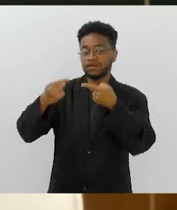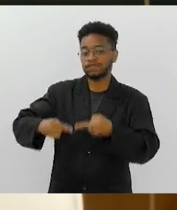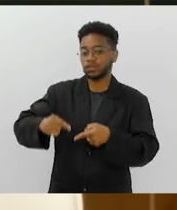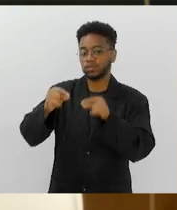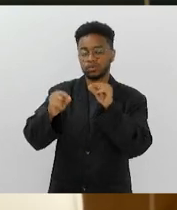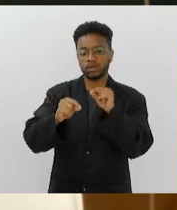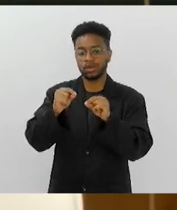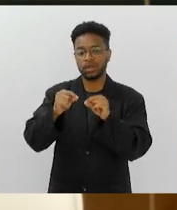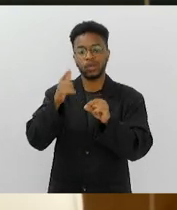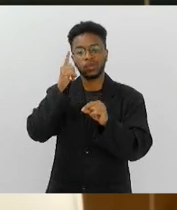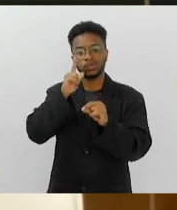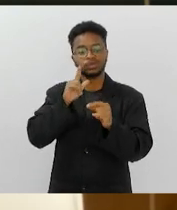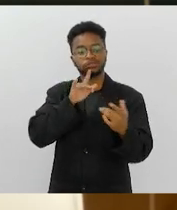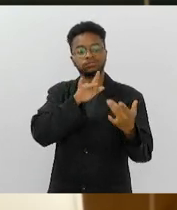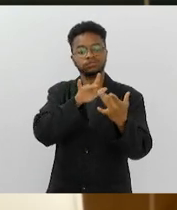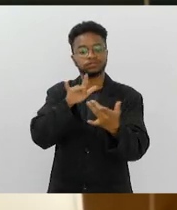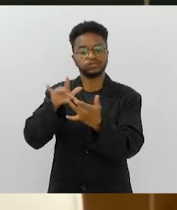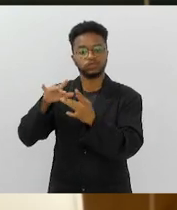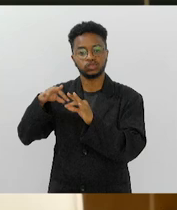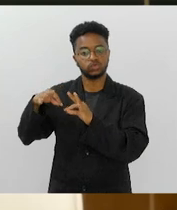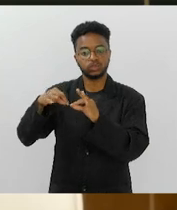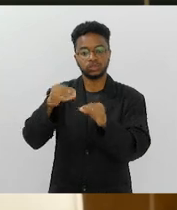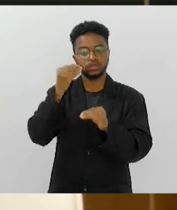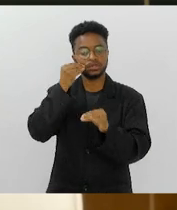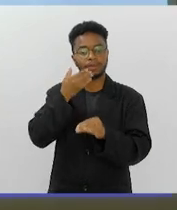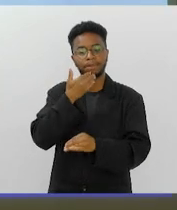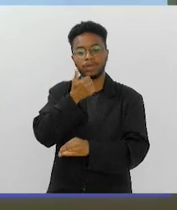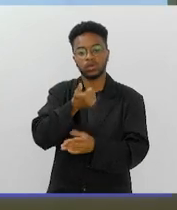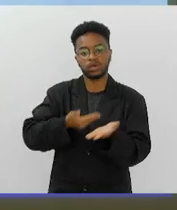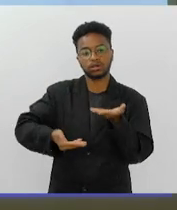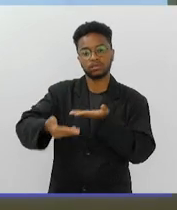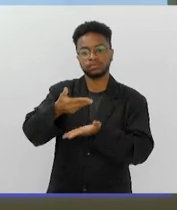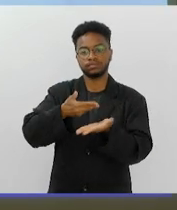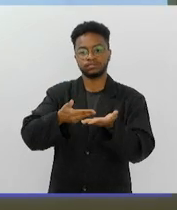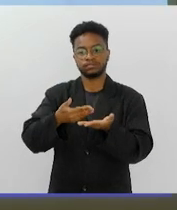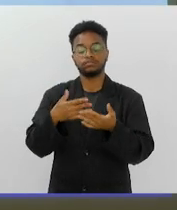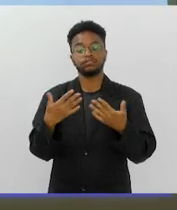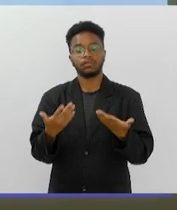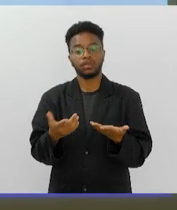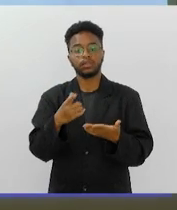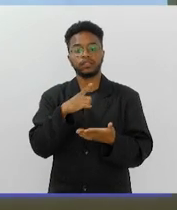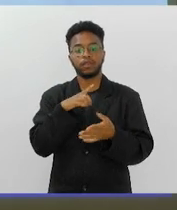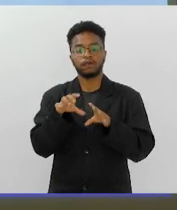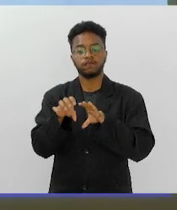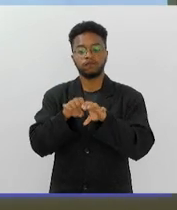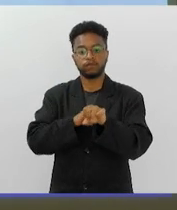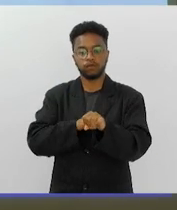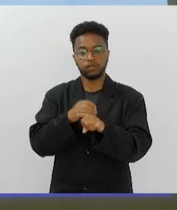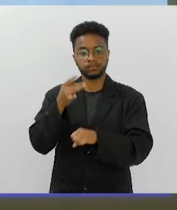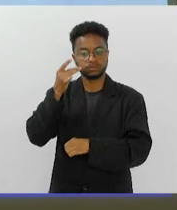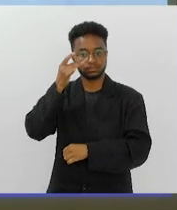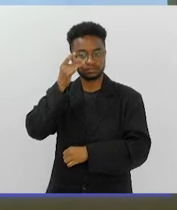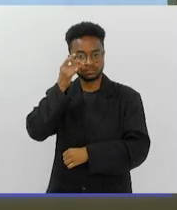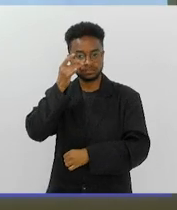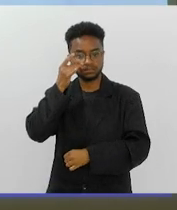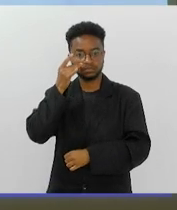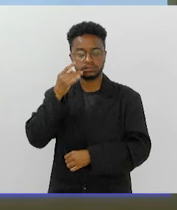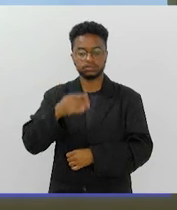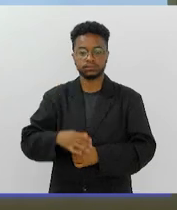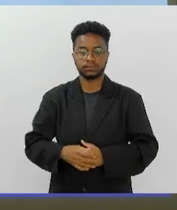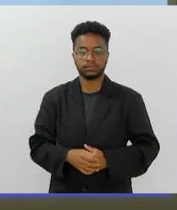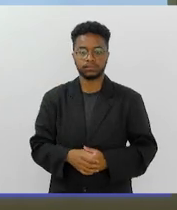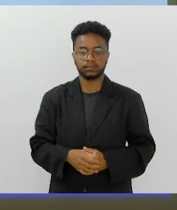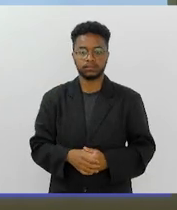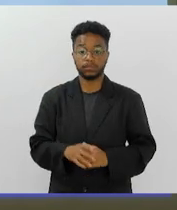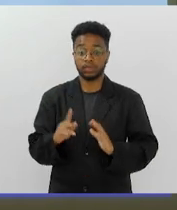todos com a melhoria da convivência. Nós temos, então, uma formação presencial, que ela